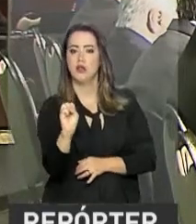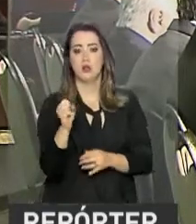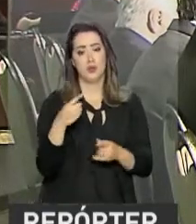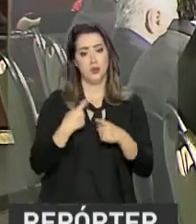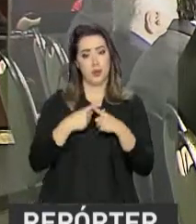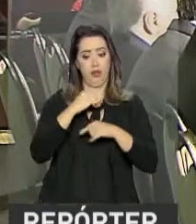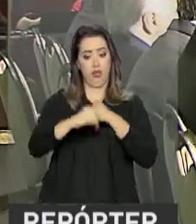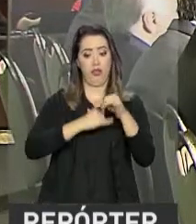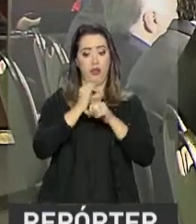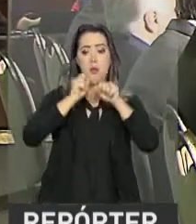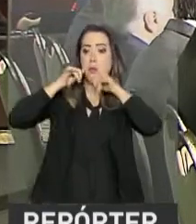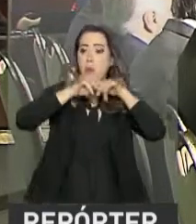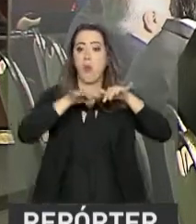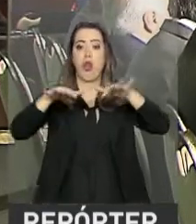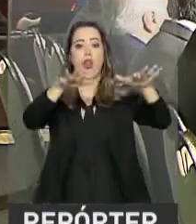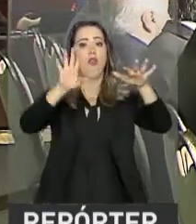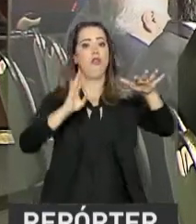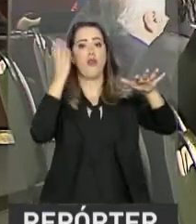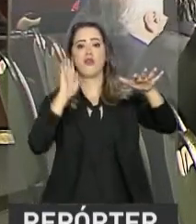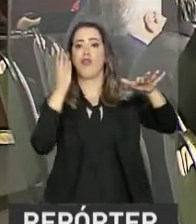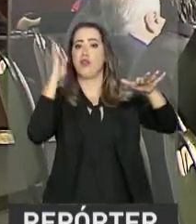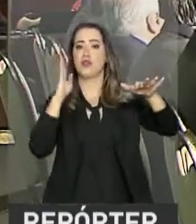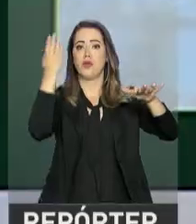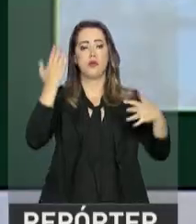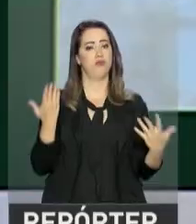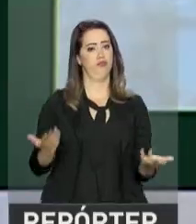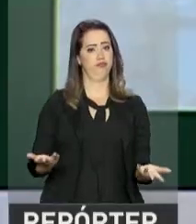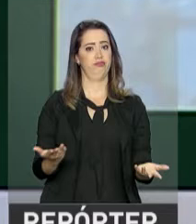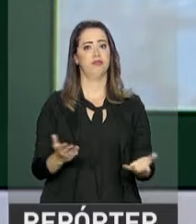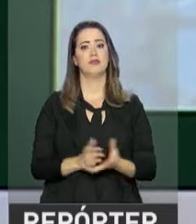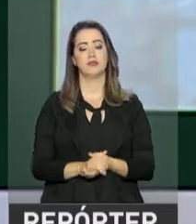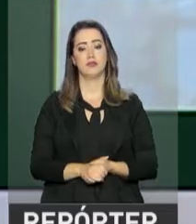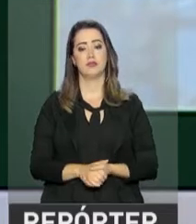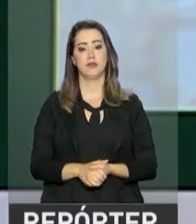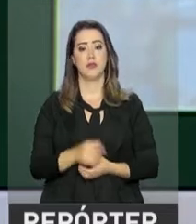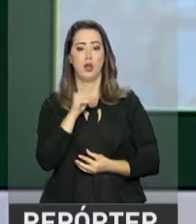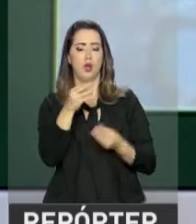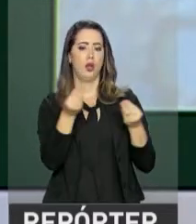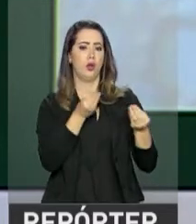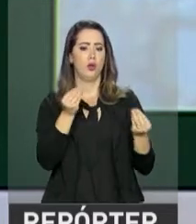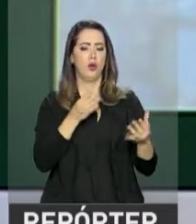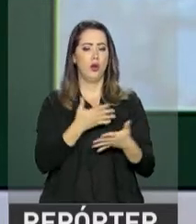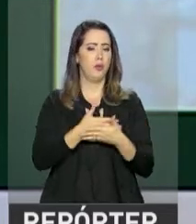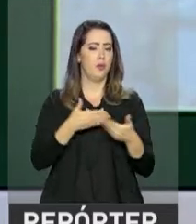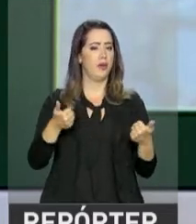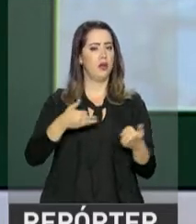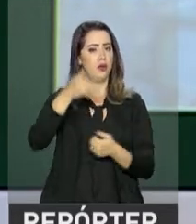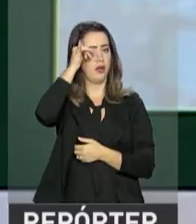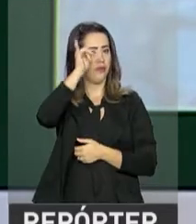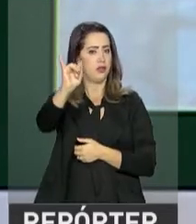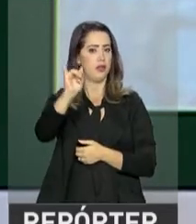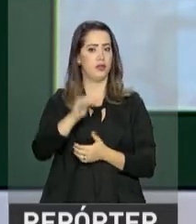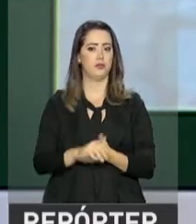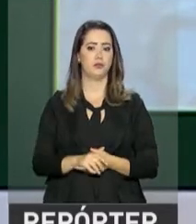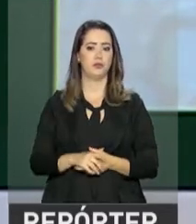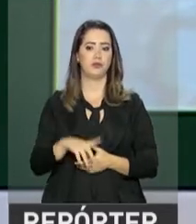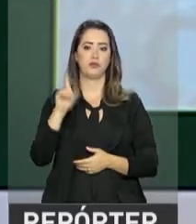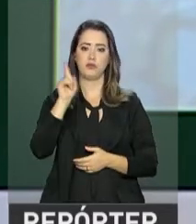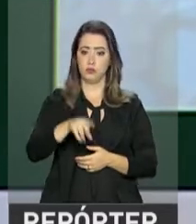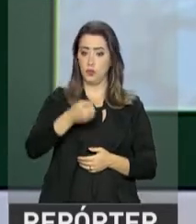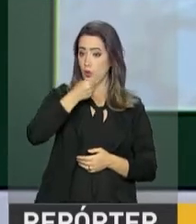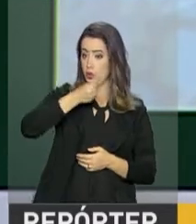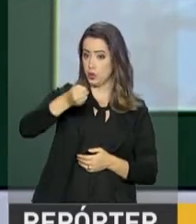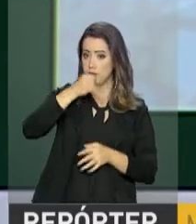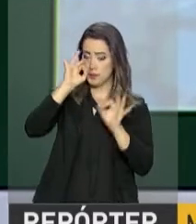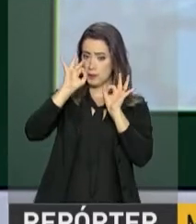preocupam a sociedade, principalmente em período eleitoral. A melhor forma de combater esse fenômeno é com um jornalismo de